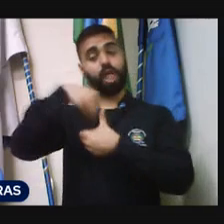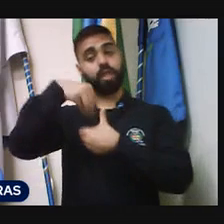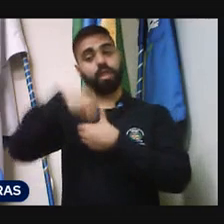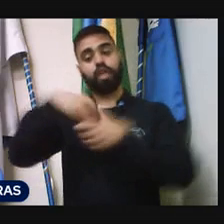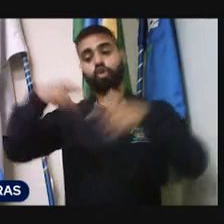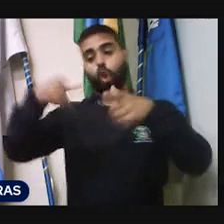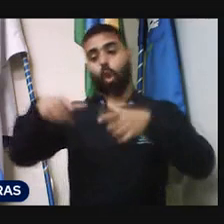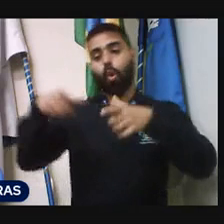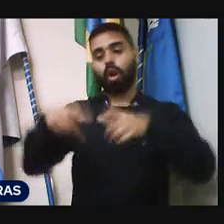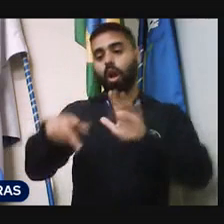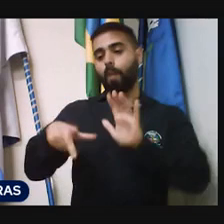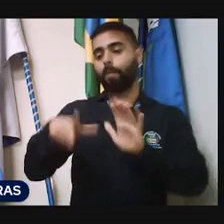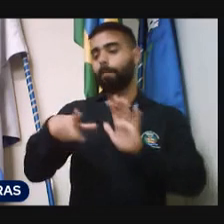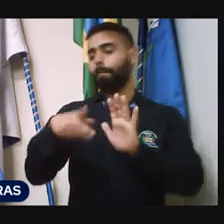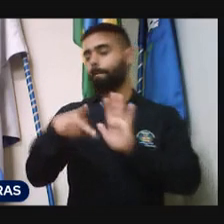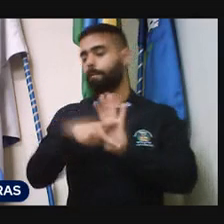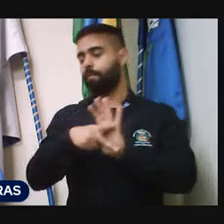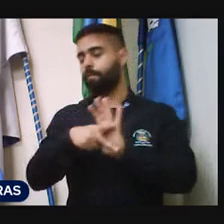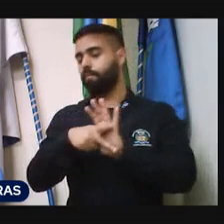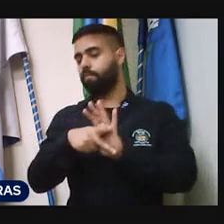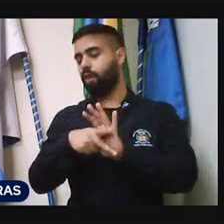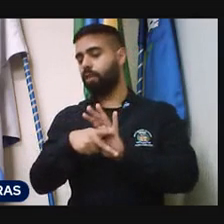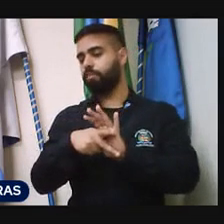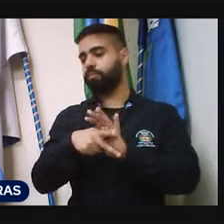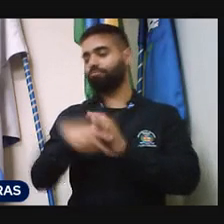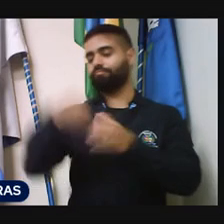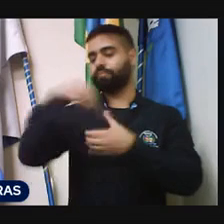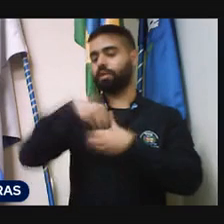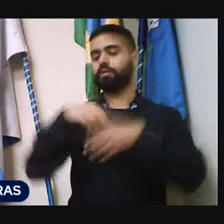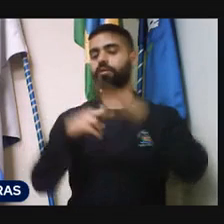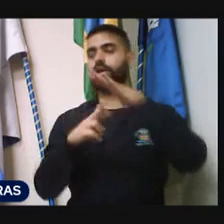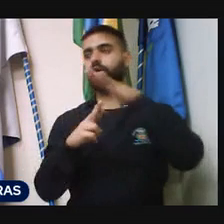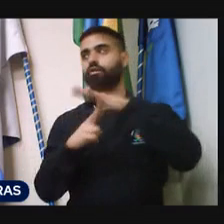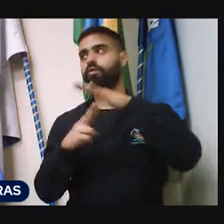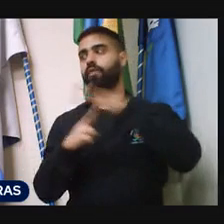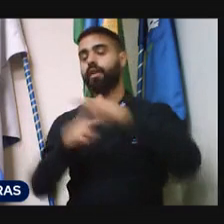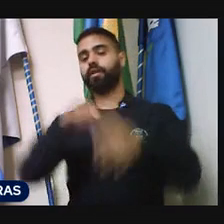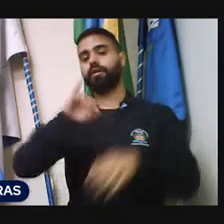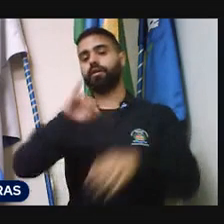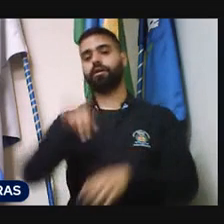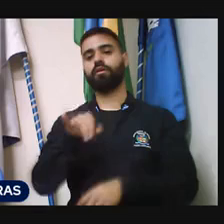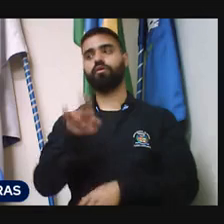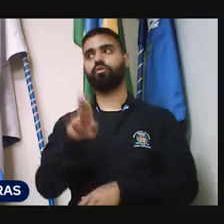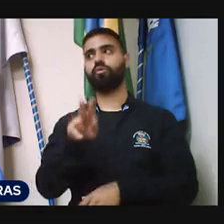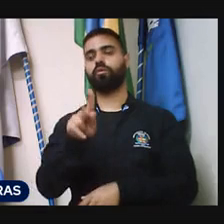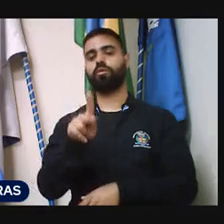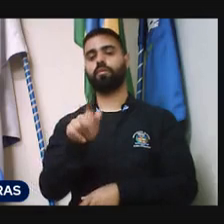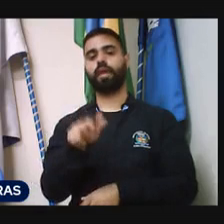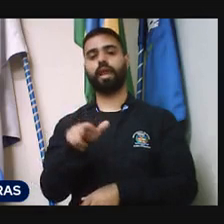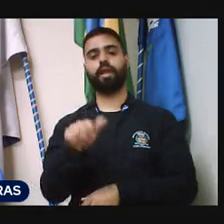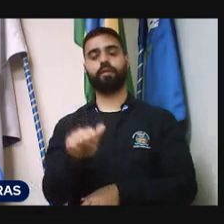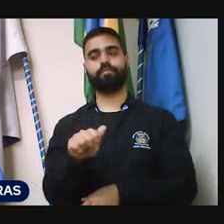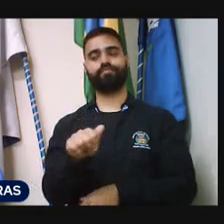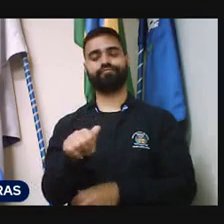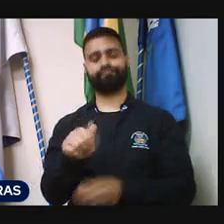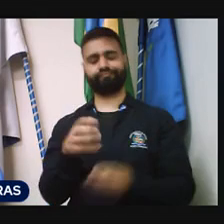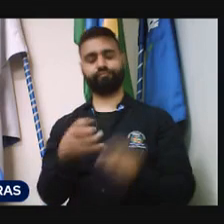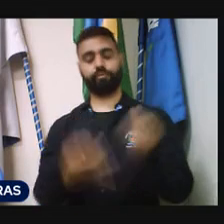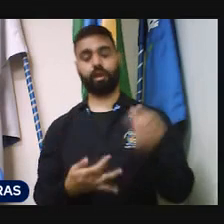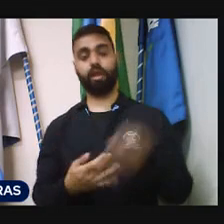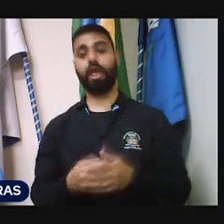baias de estacionamento localizadas no interior do Terminal Rodoviário de Barão de Juparaná justificativa